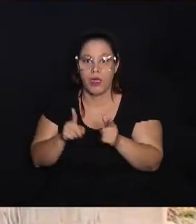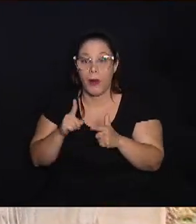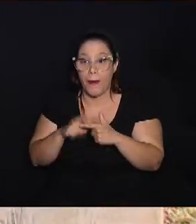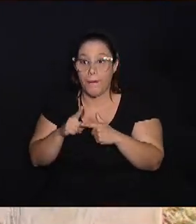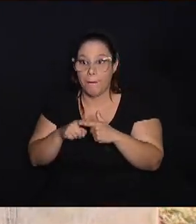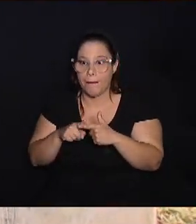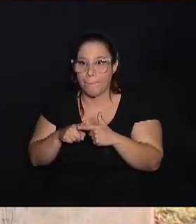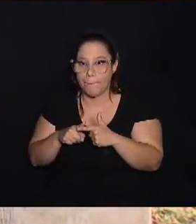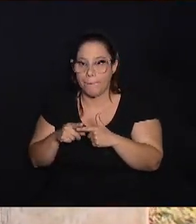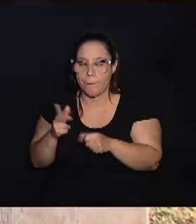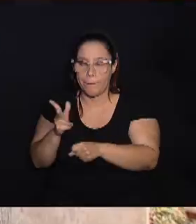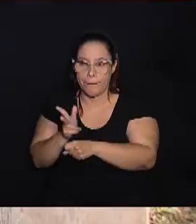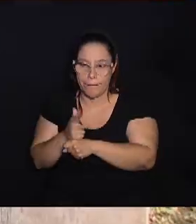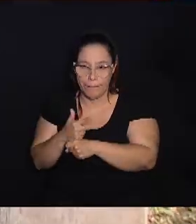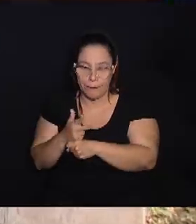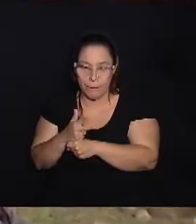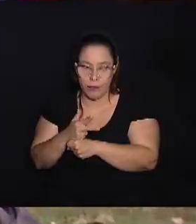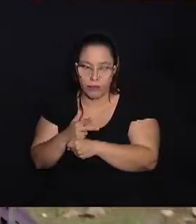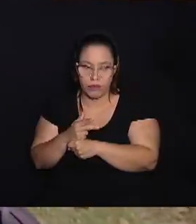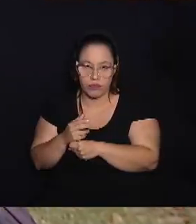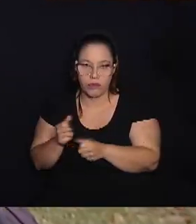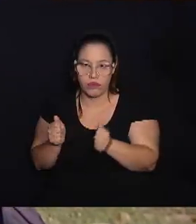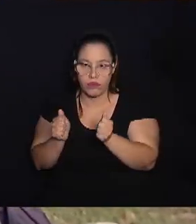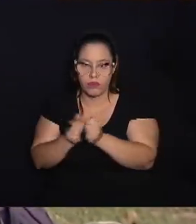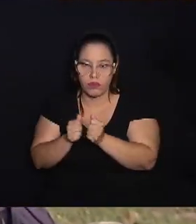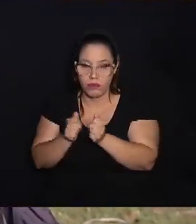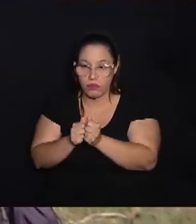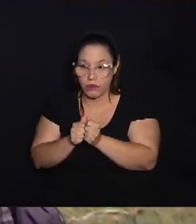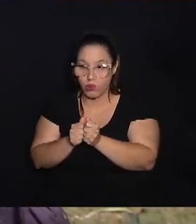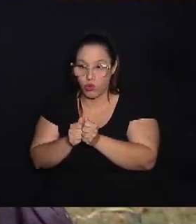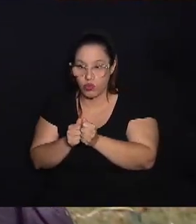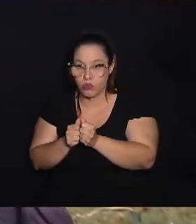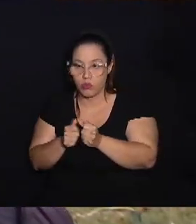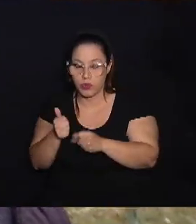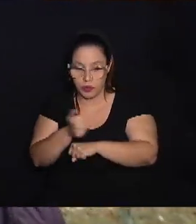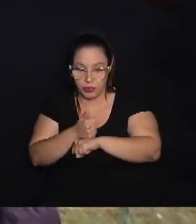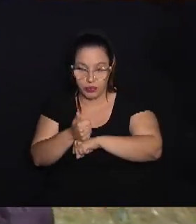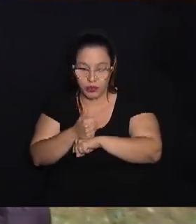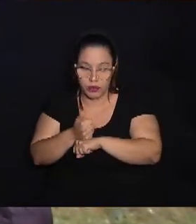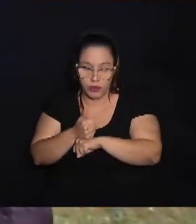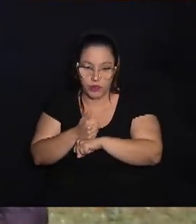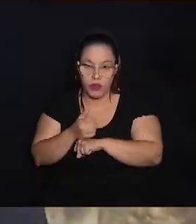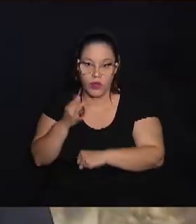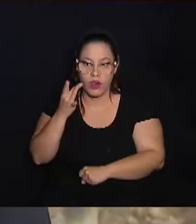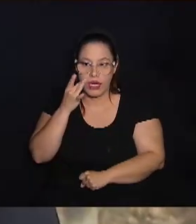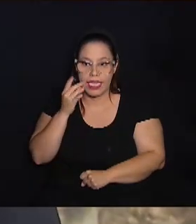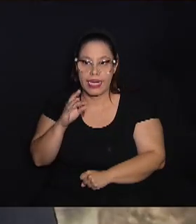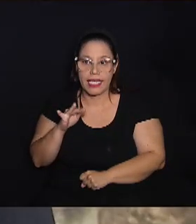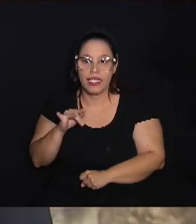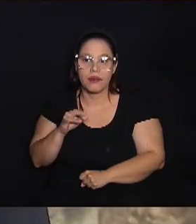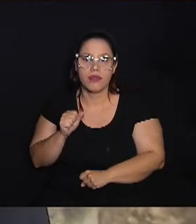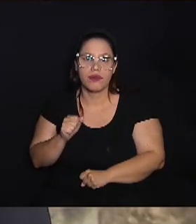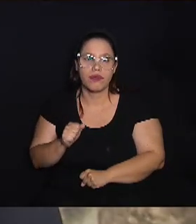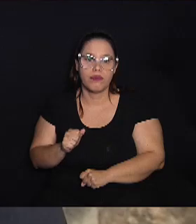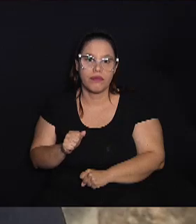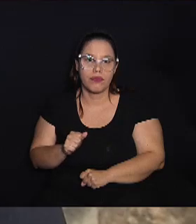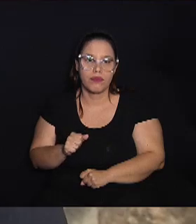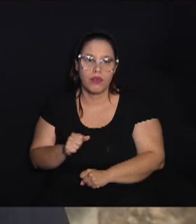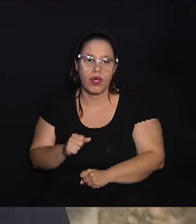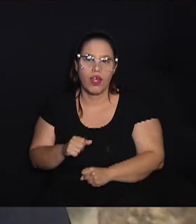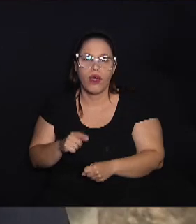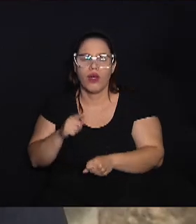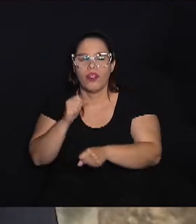a Fundação conta com a parceria de profissionais de cinema, que aprovaram o tema. Eu estou esperando esse tema